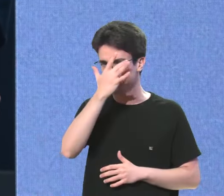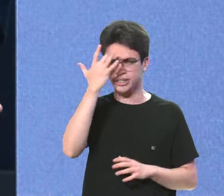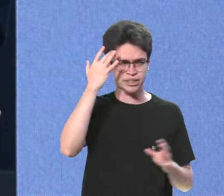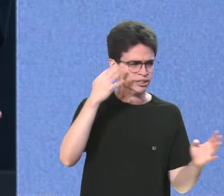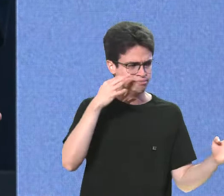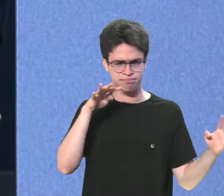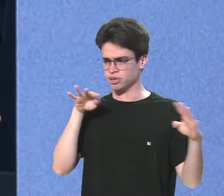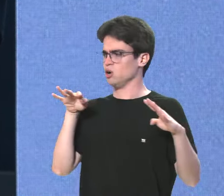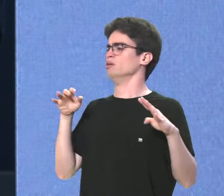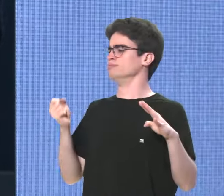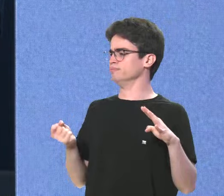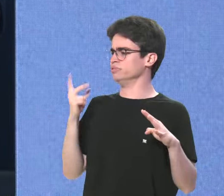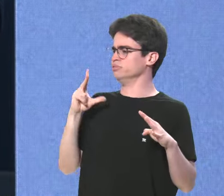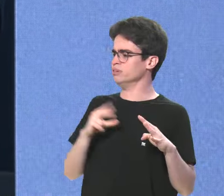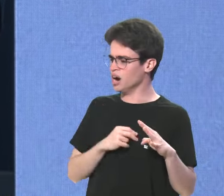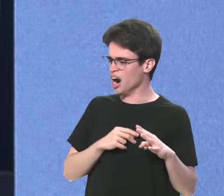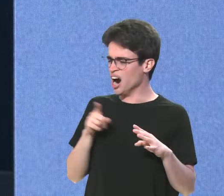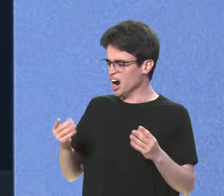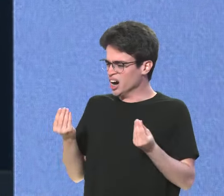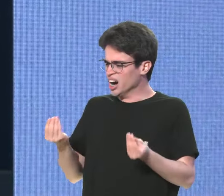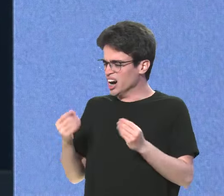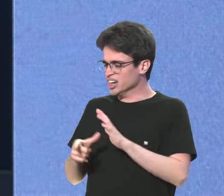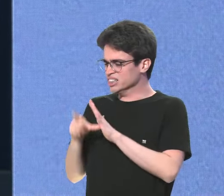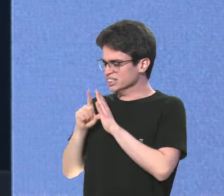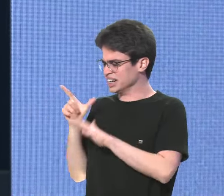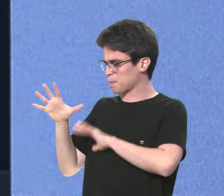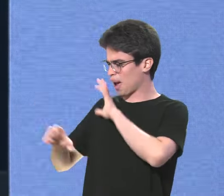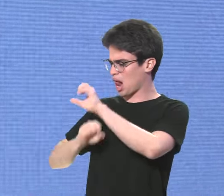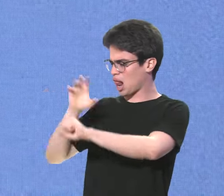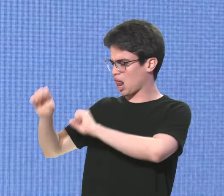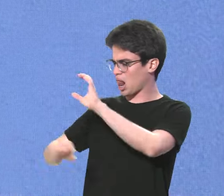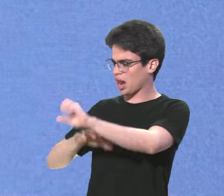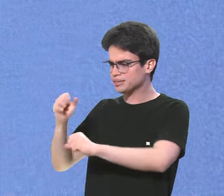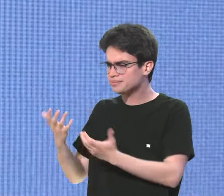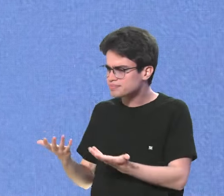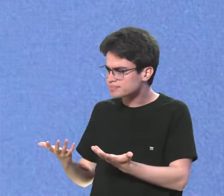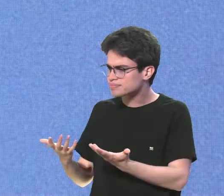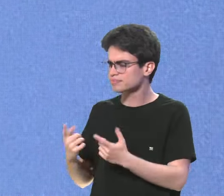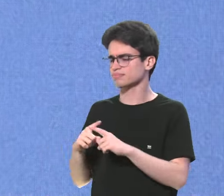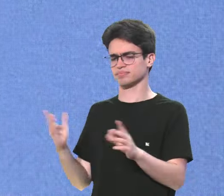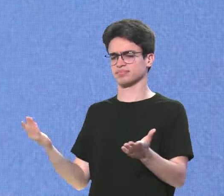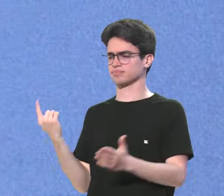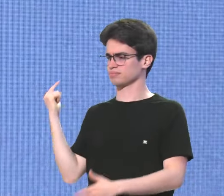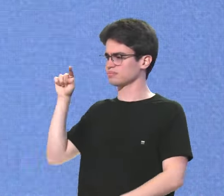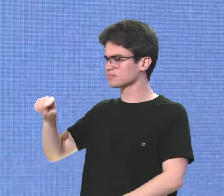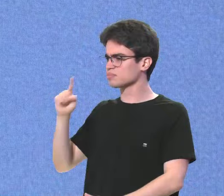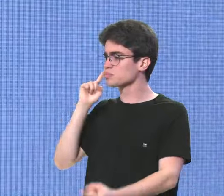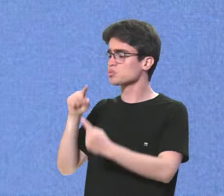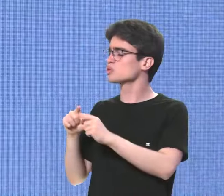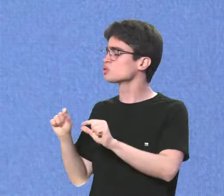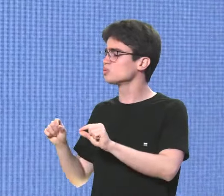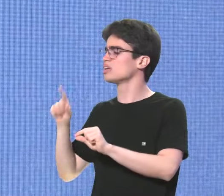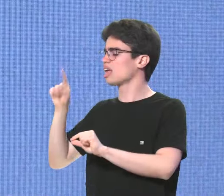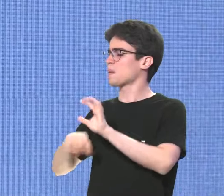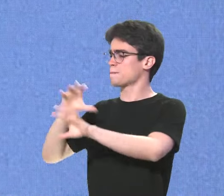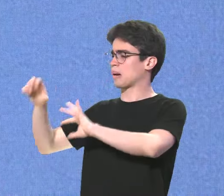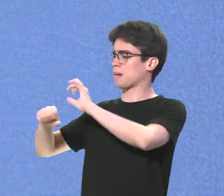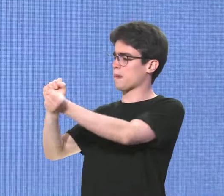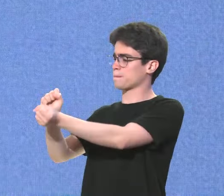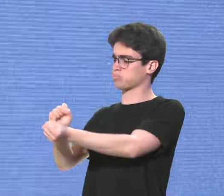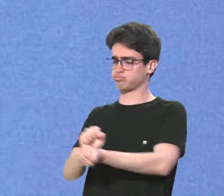causou tanta destruição entre os que invocavam o nome de Jesus em Jerusalém perguntavam e não veio aqui para levá-los como prisioneiros aos